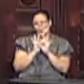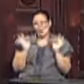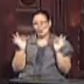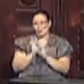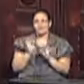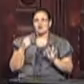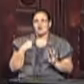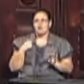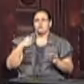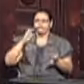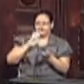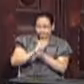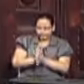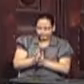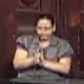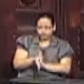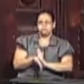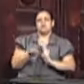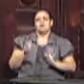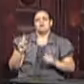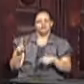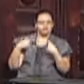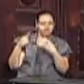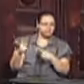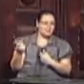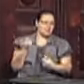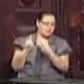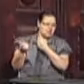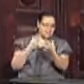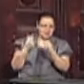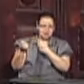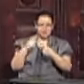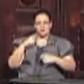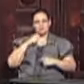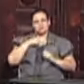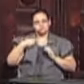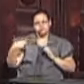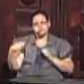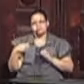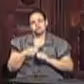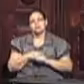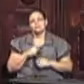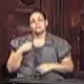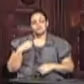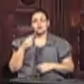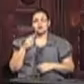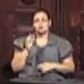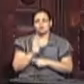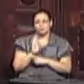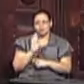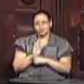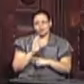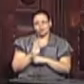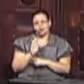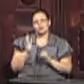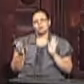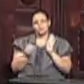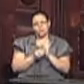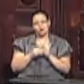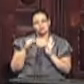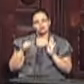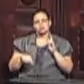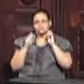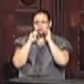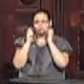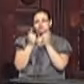Eu fui humilhada, ofendida, espancada quando defendia uma emenda que defendia esta